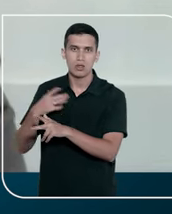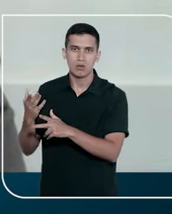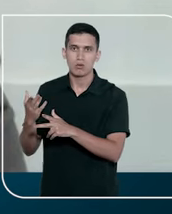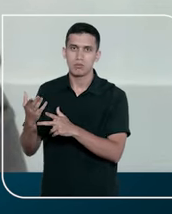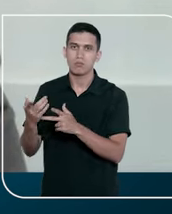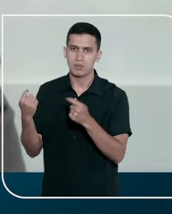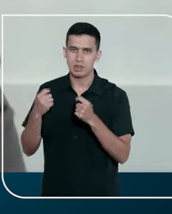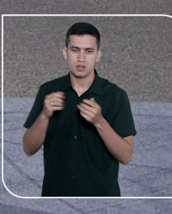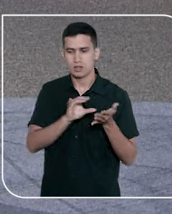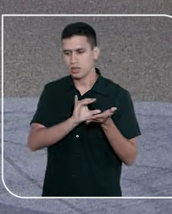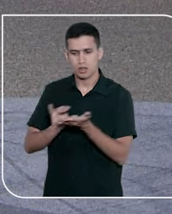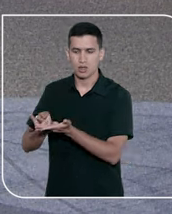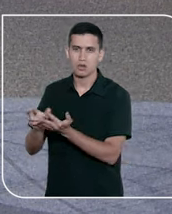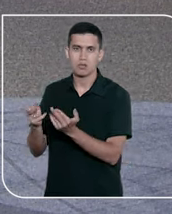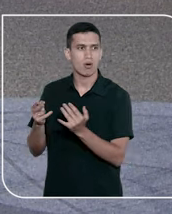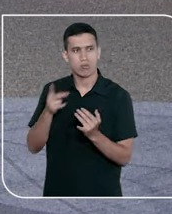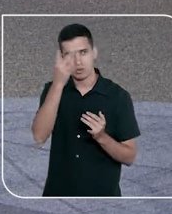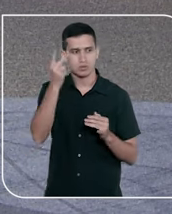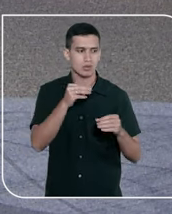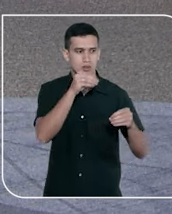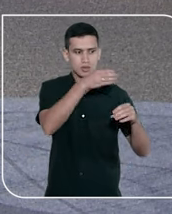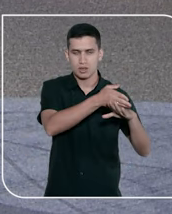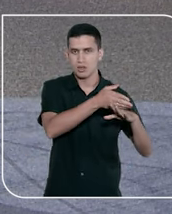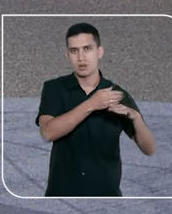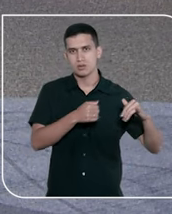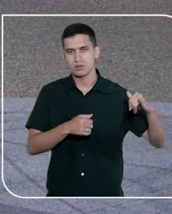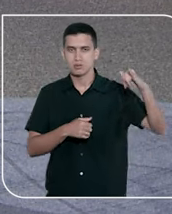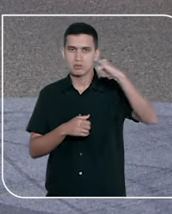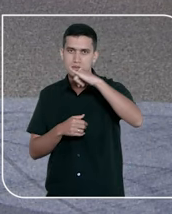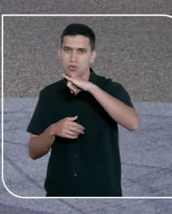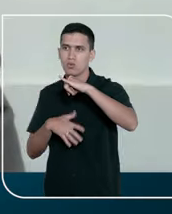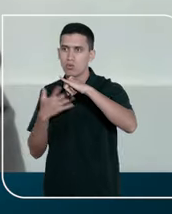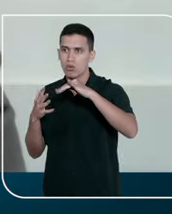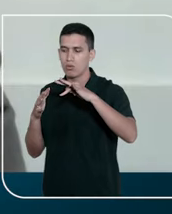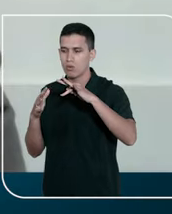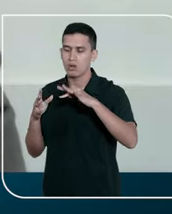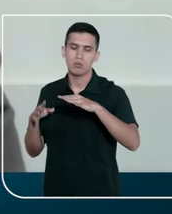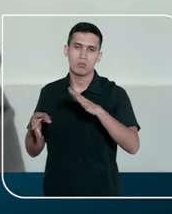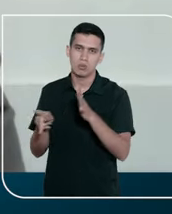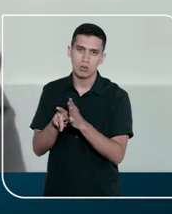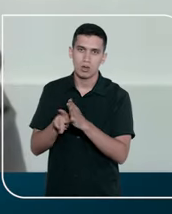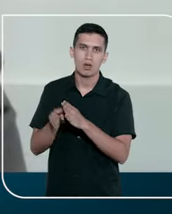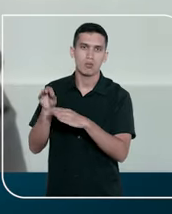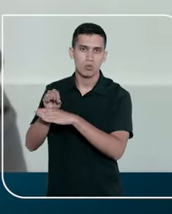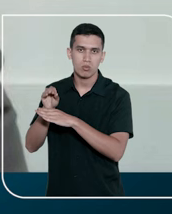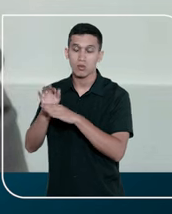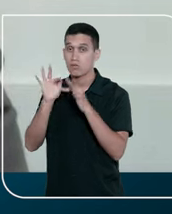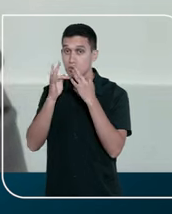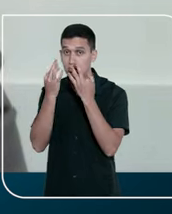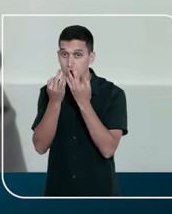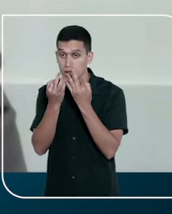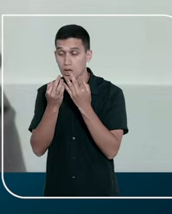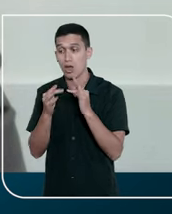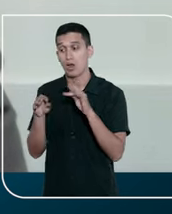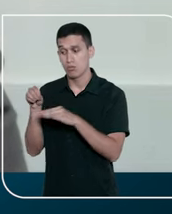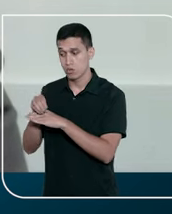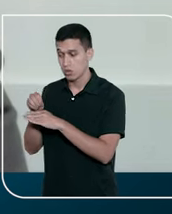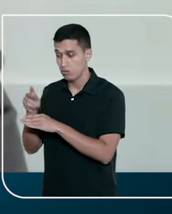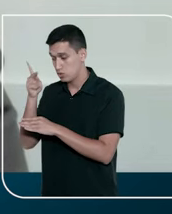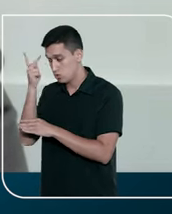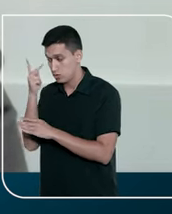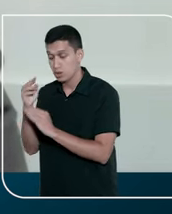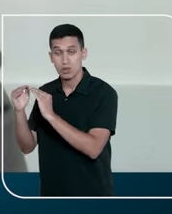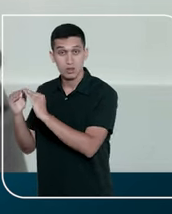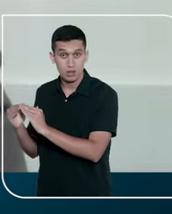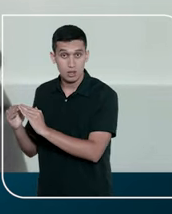passageiro embarcado. Uhum. Inclusive no apoio à família, no apoio em terra, é